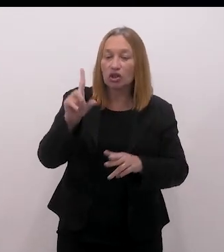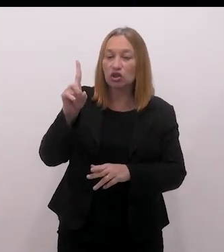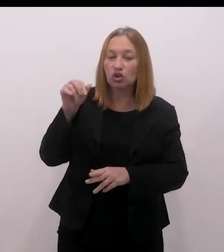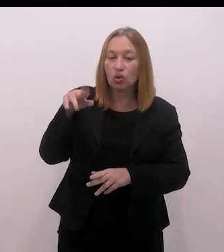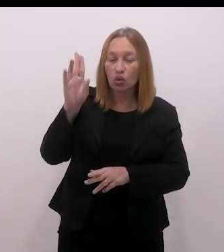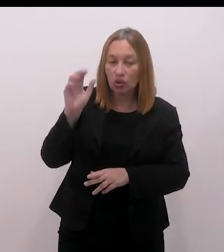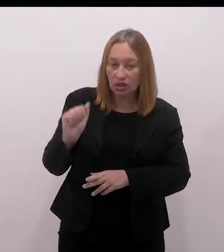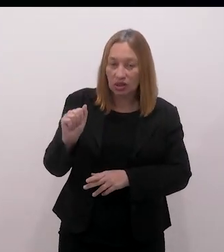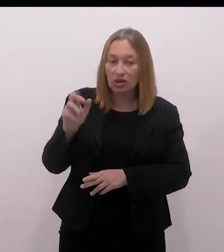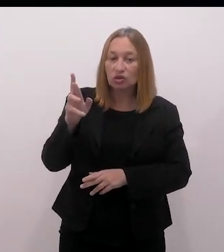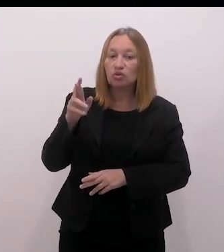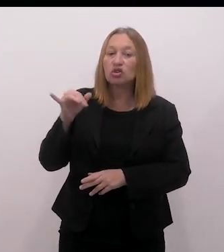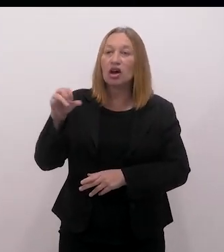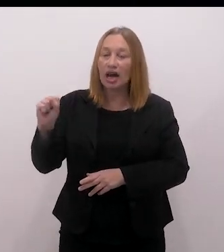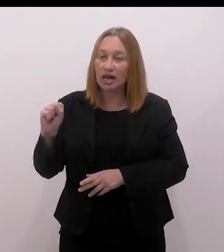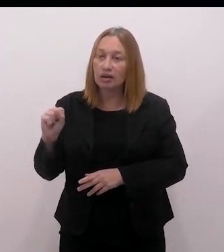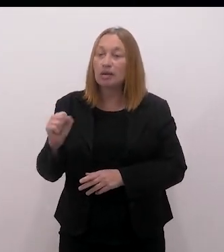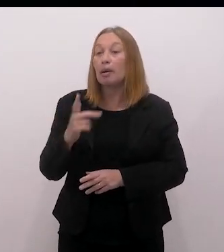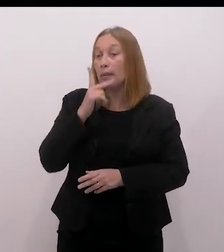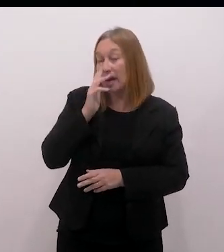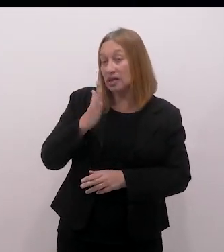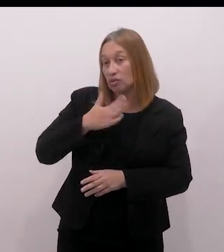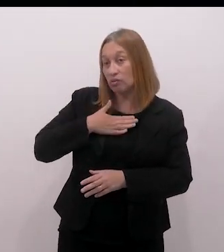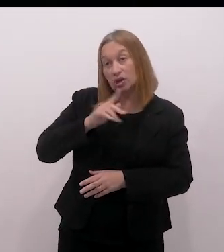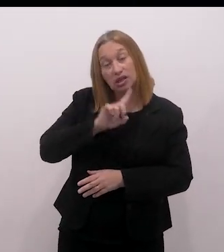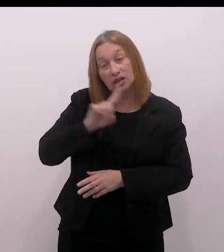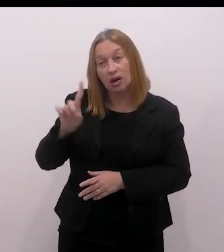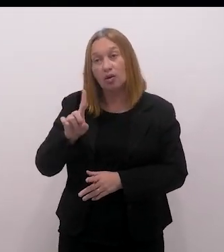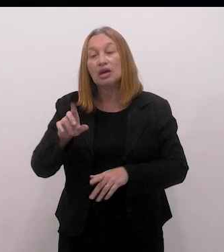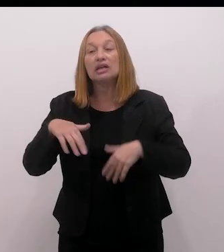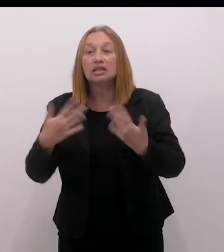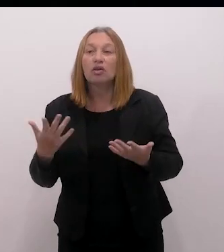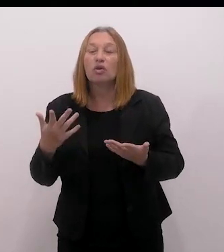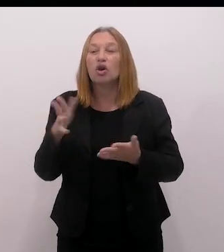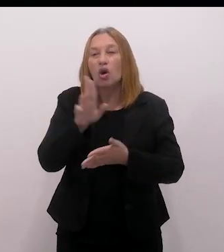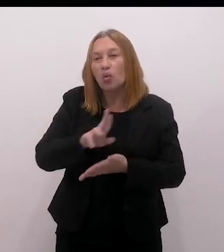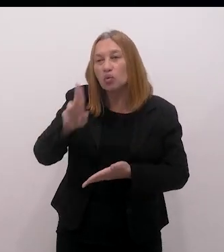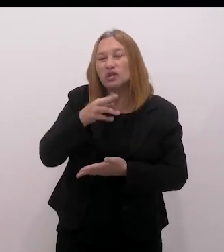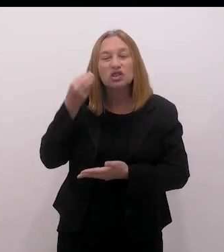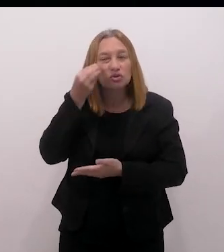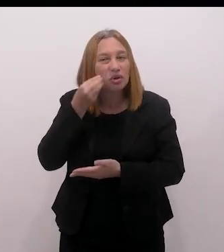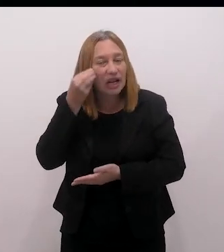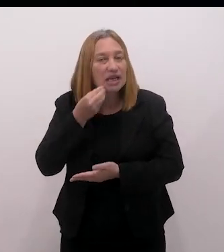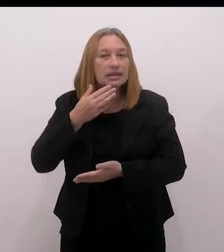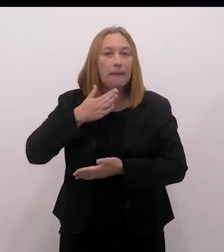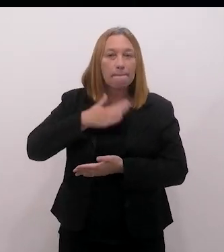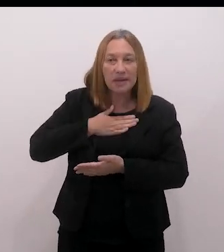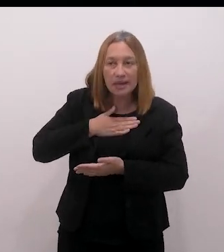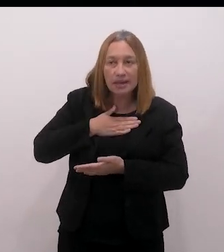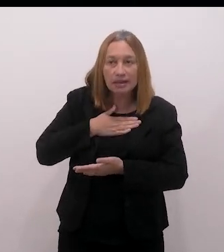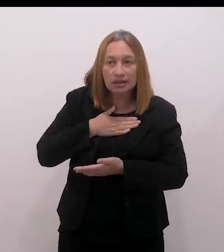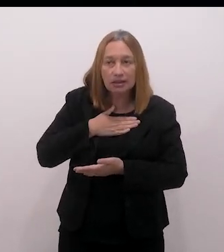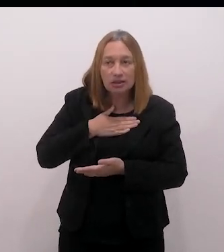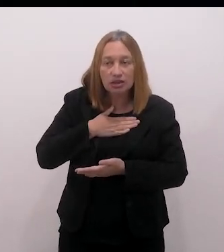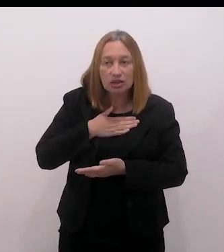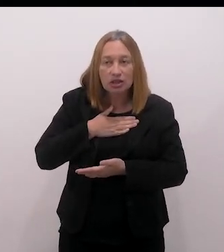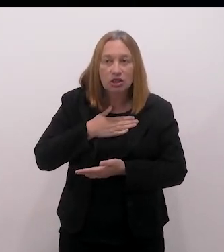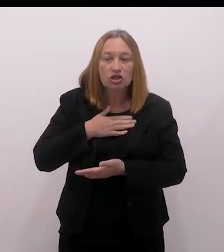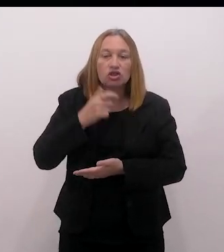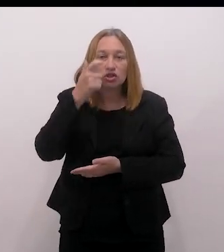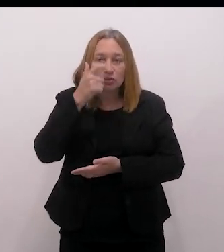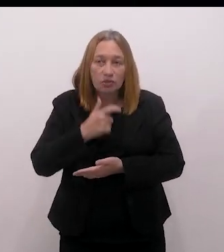que não tem nada a ver comigo, né? De alguma forma, eu acho que eu uso experiências minhas